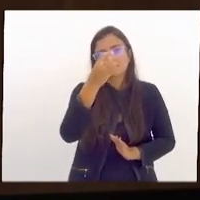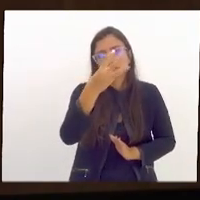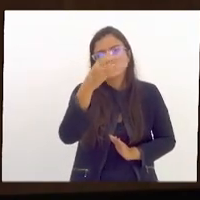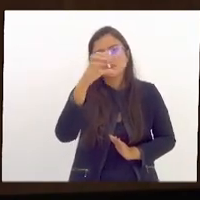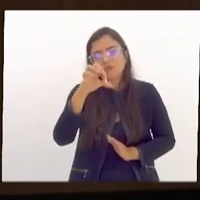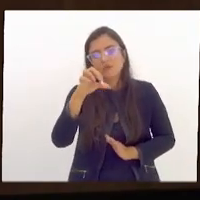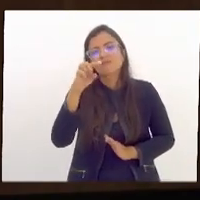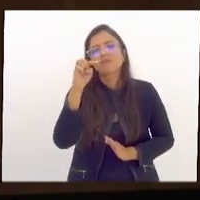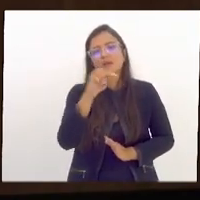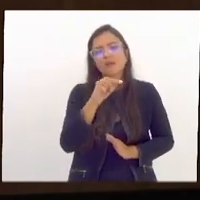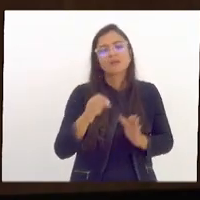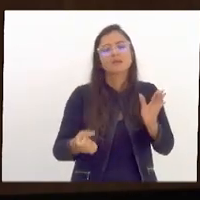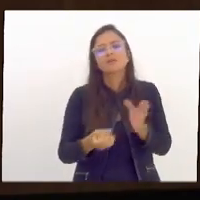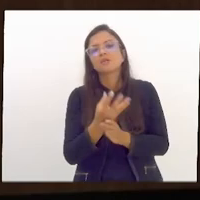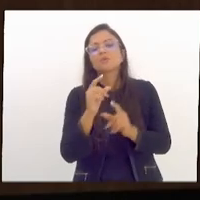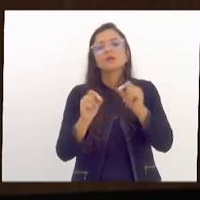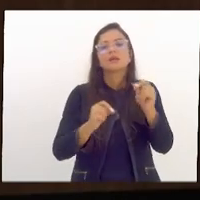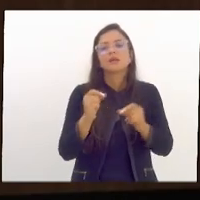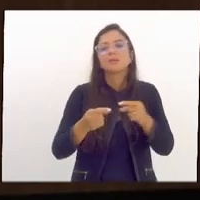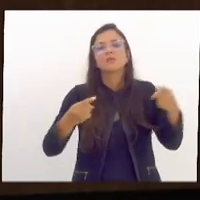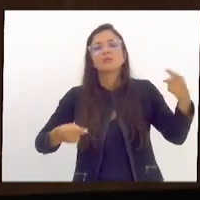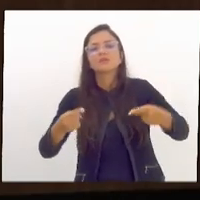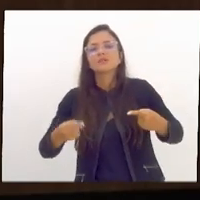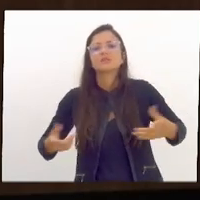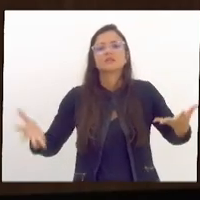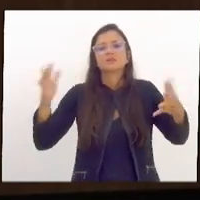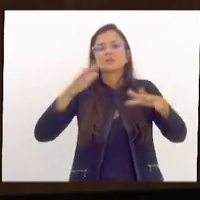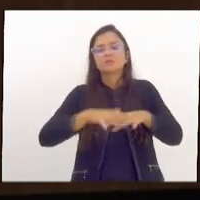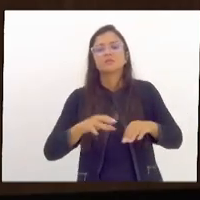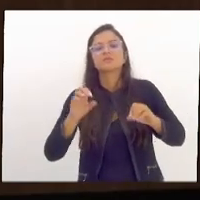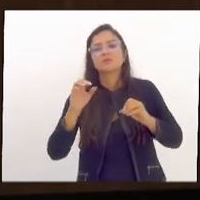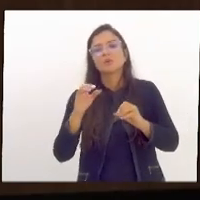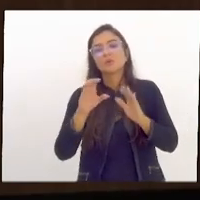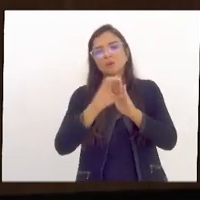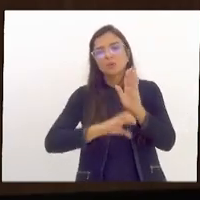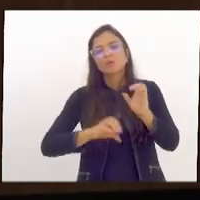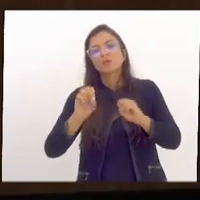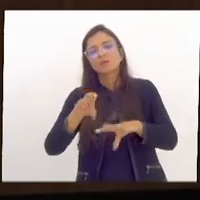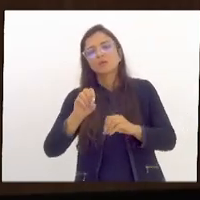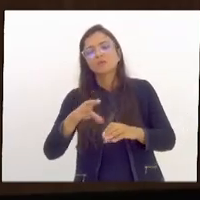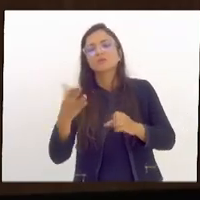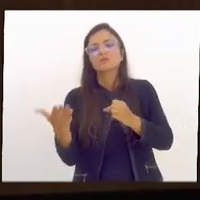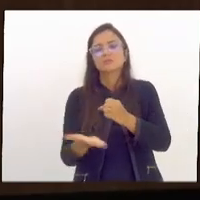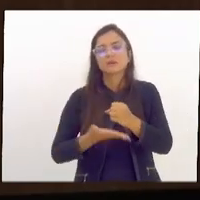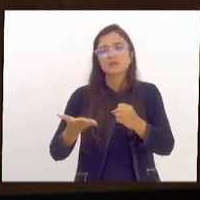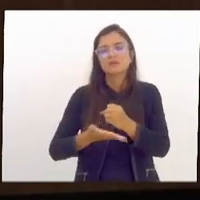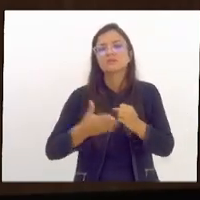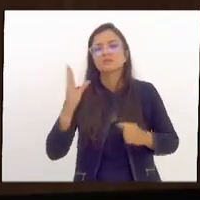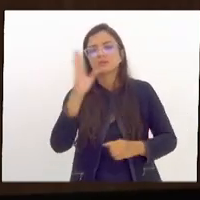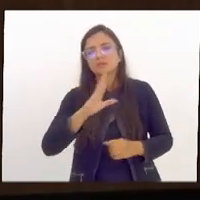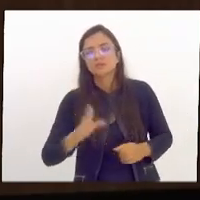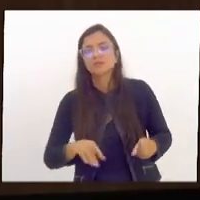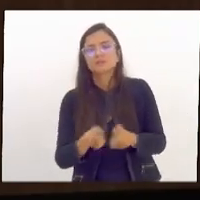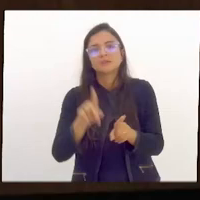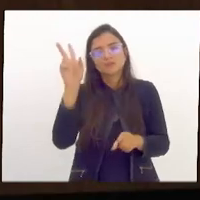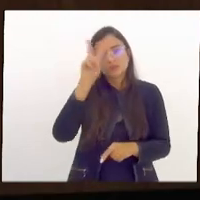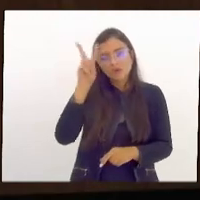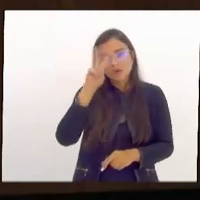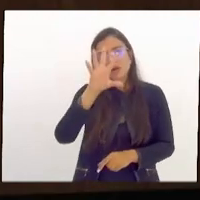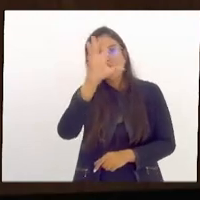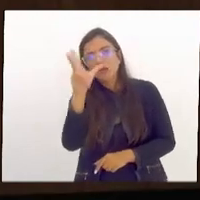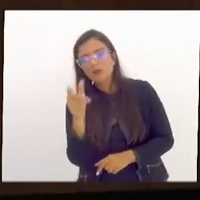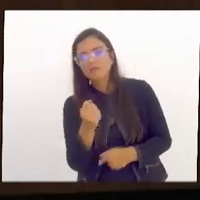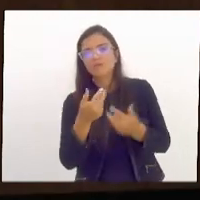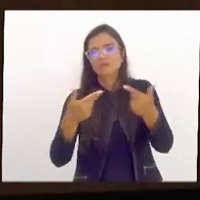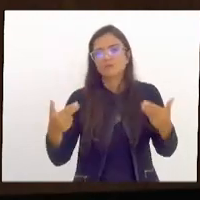política de inclusão no currículo da educação básica brasileira, da história e da cultura de África. Então, aproveitando para trazer também